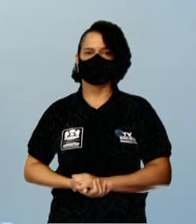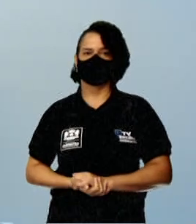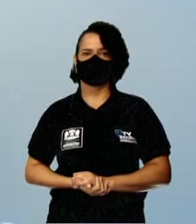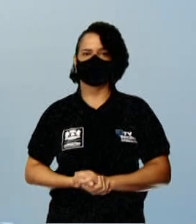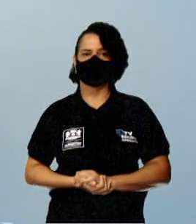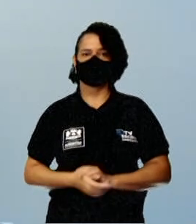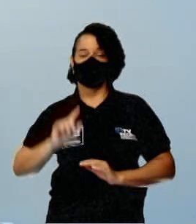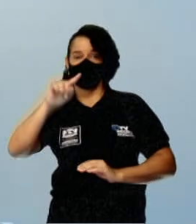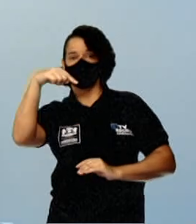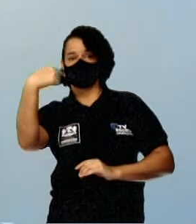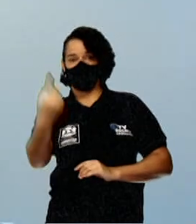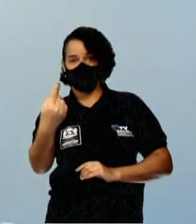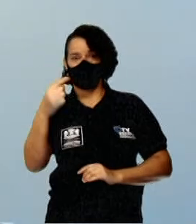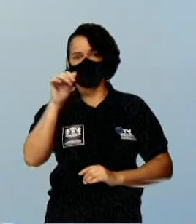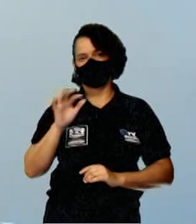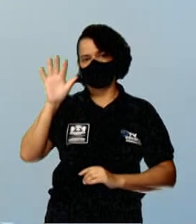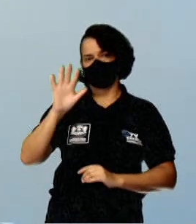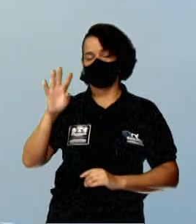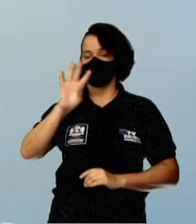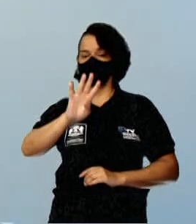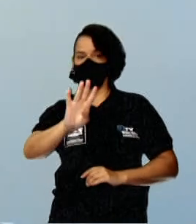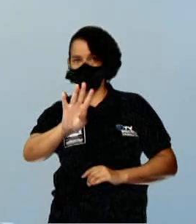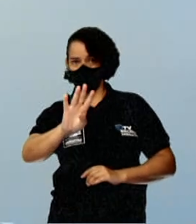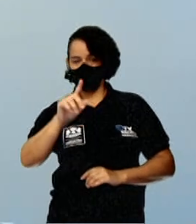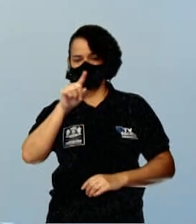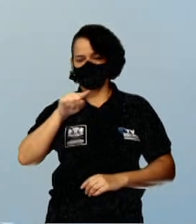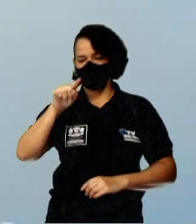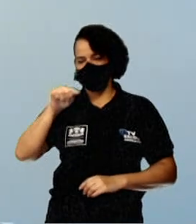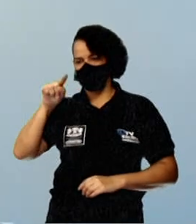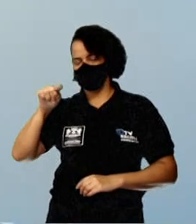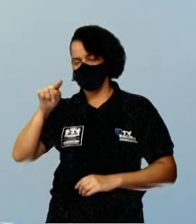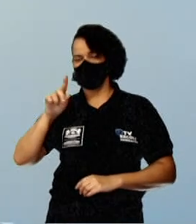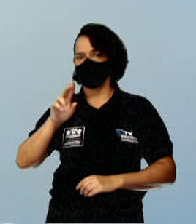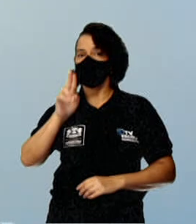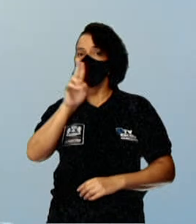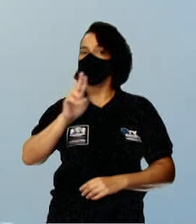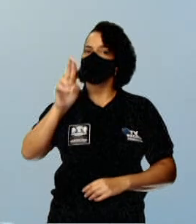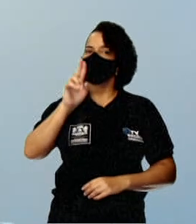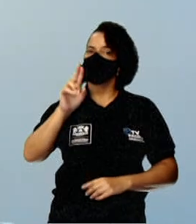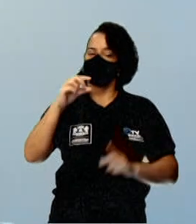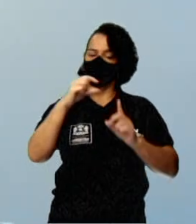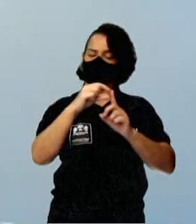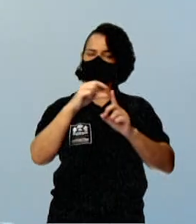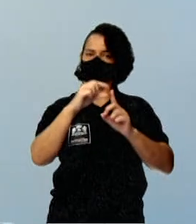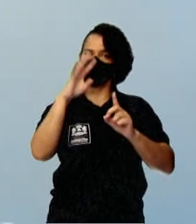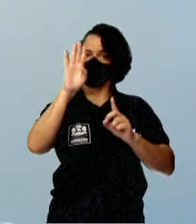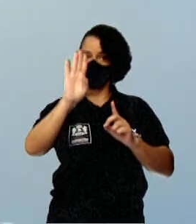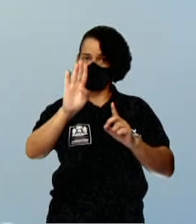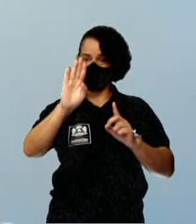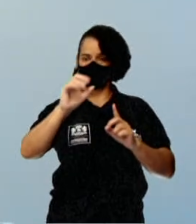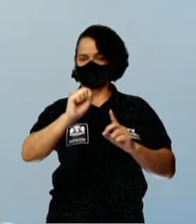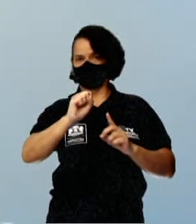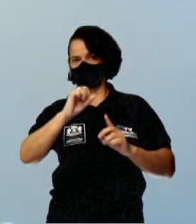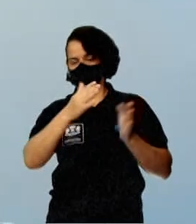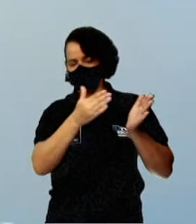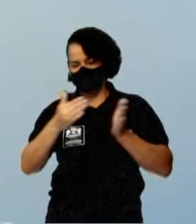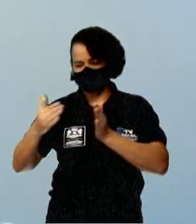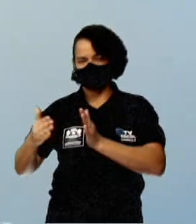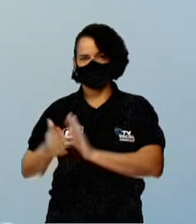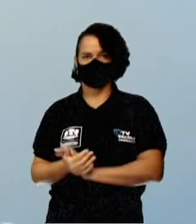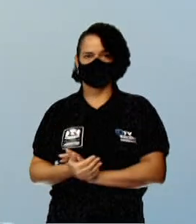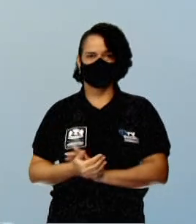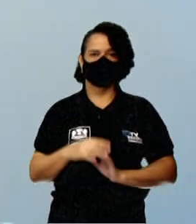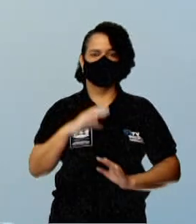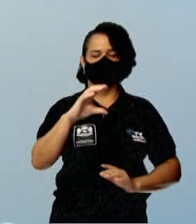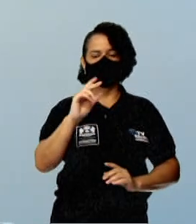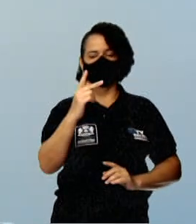bolinha, nessa figura com 4 bolinhas, vou usar uma palavra com 4 sílabas. No caso, eu escolhi a